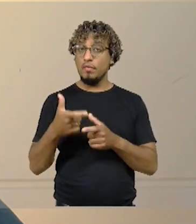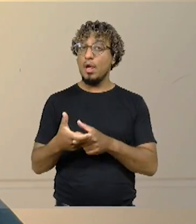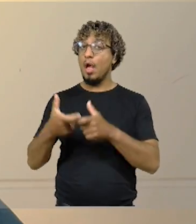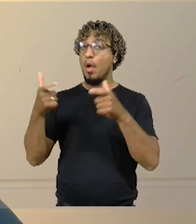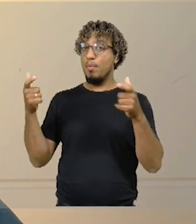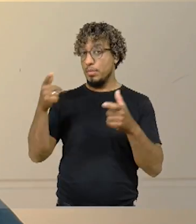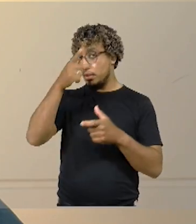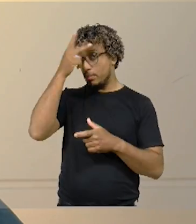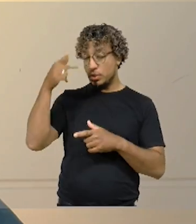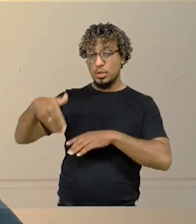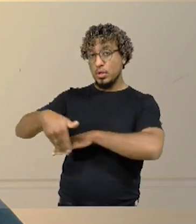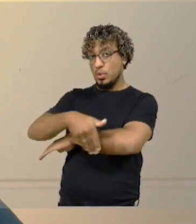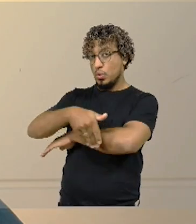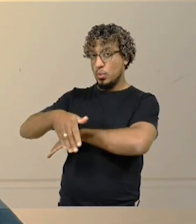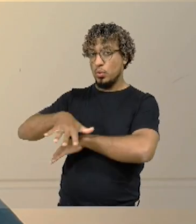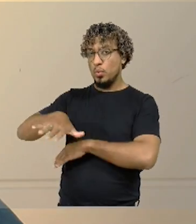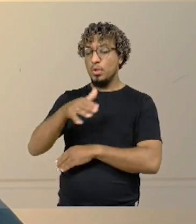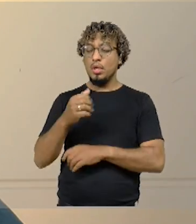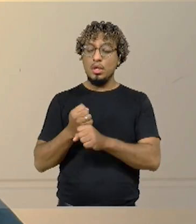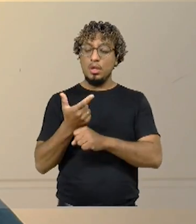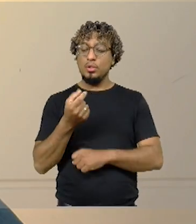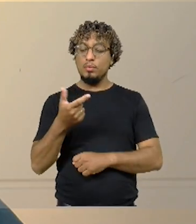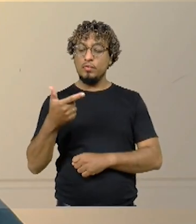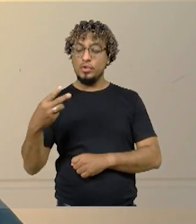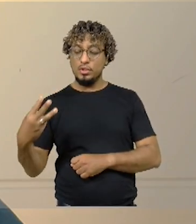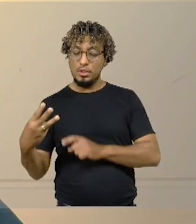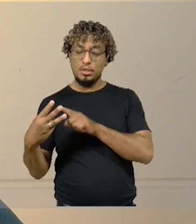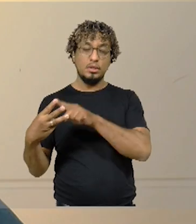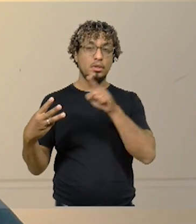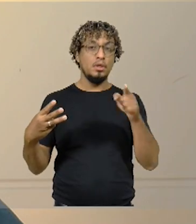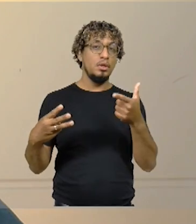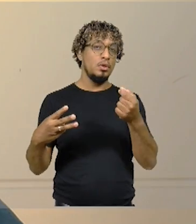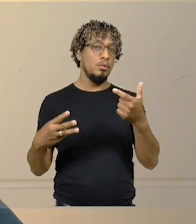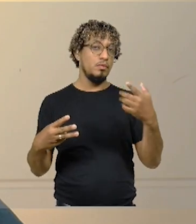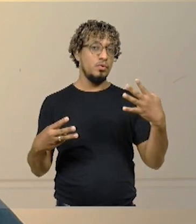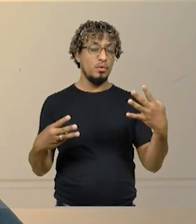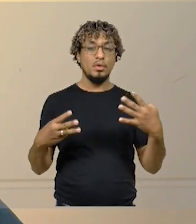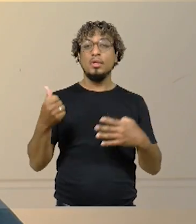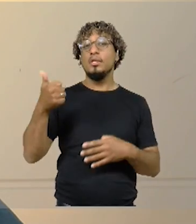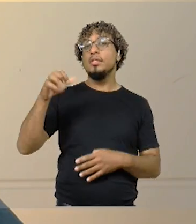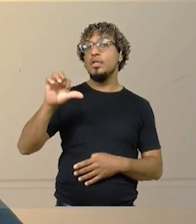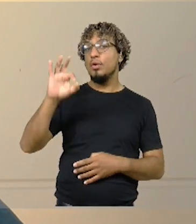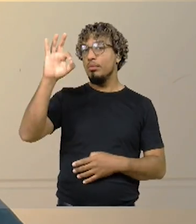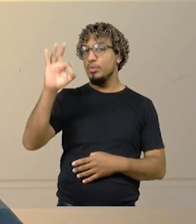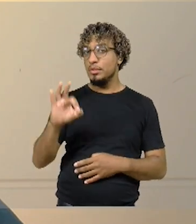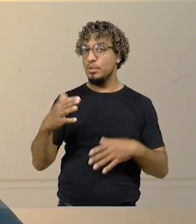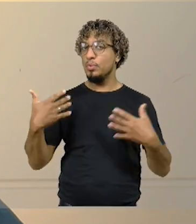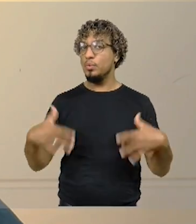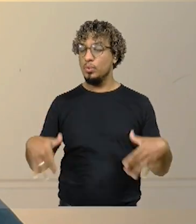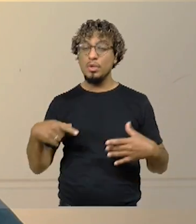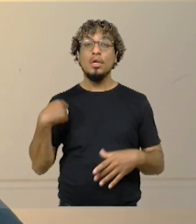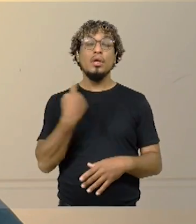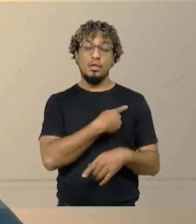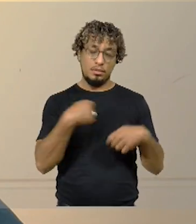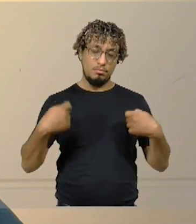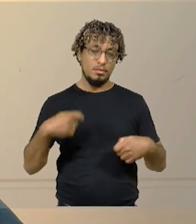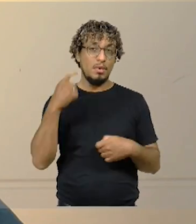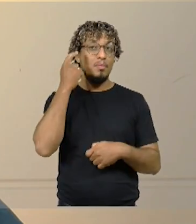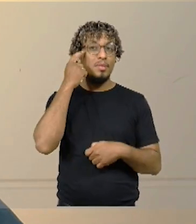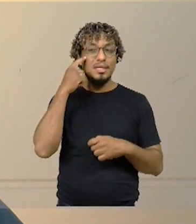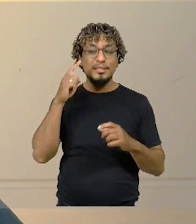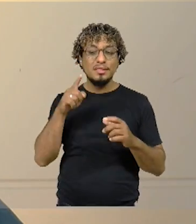para tratar também de pessoas, da educação especial, que é fundamental, que não tem esse acompanhamento. Nós vamos garantir que seja